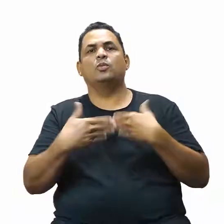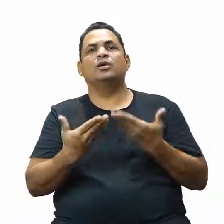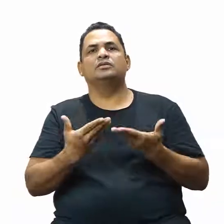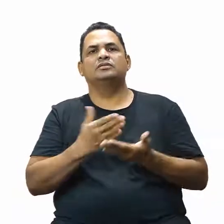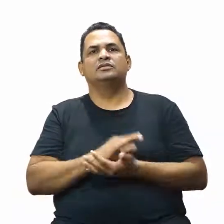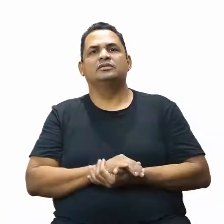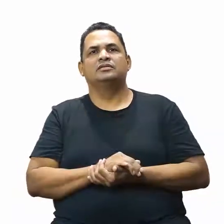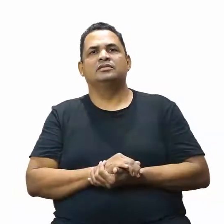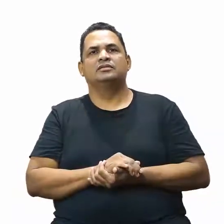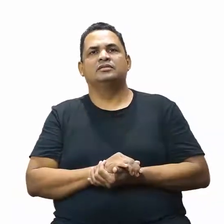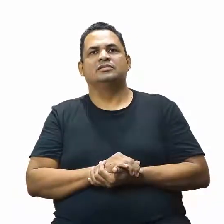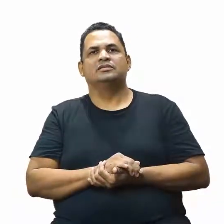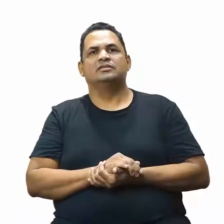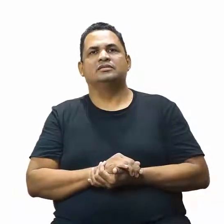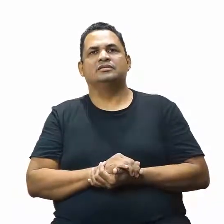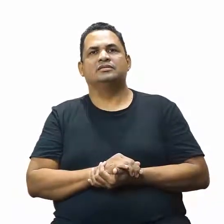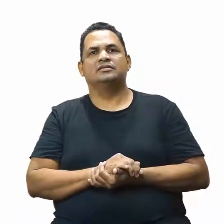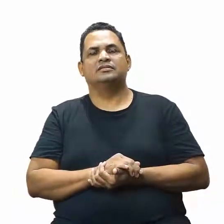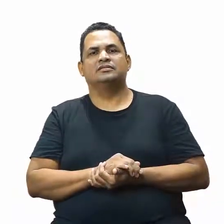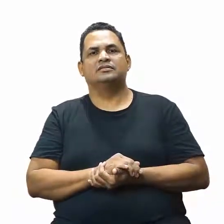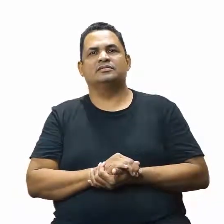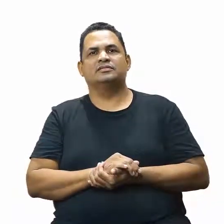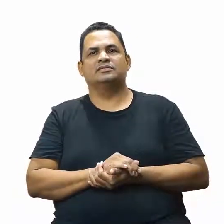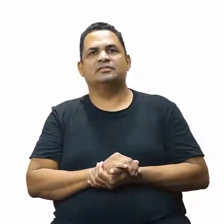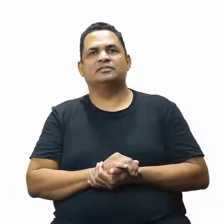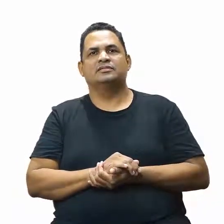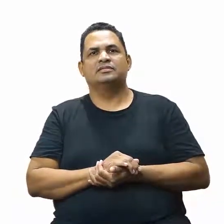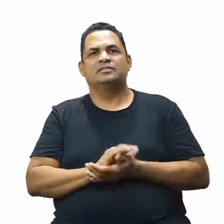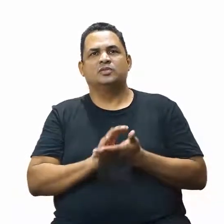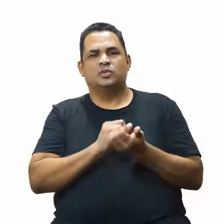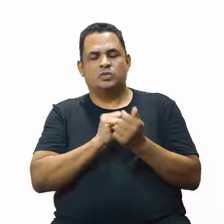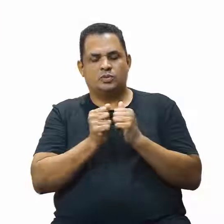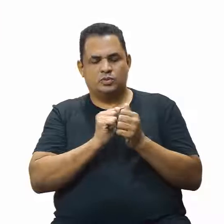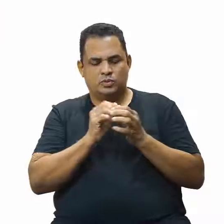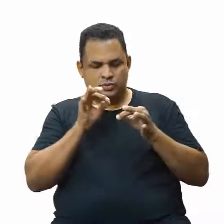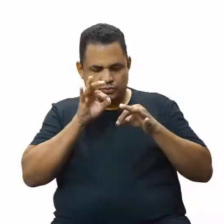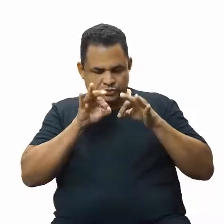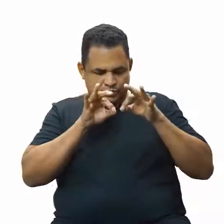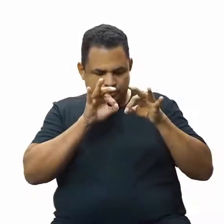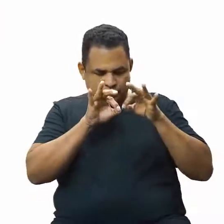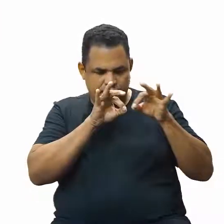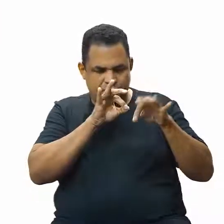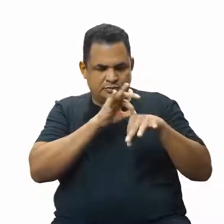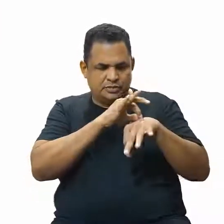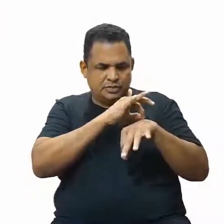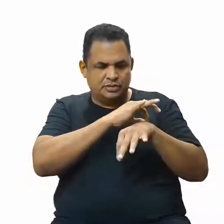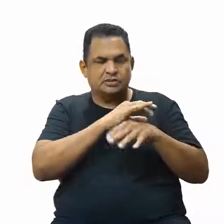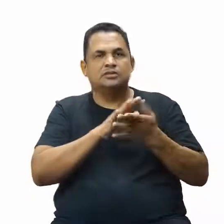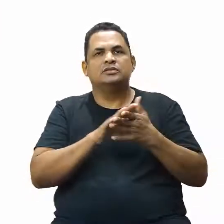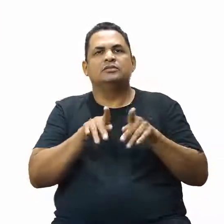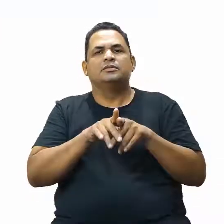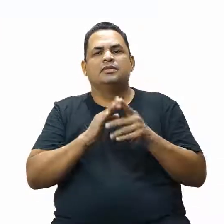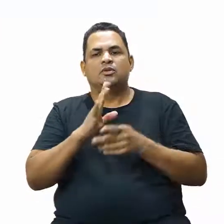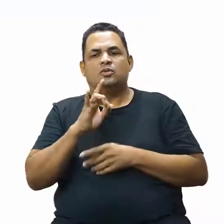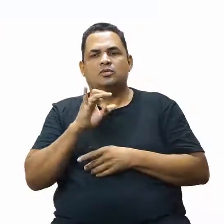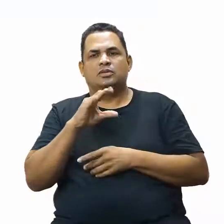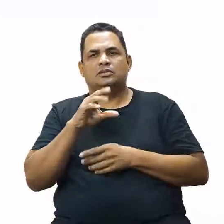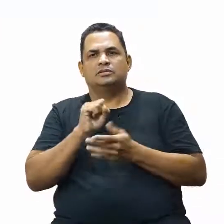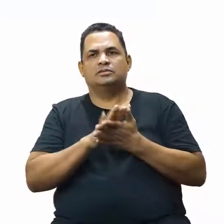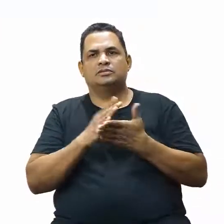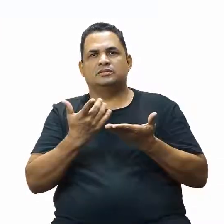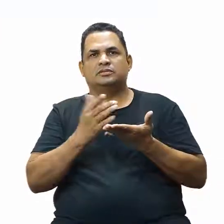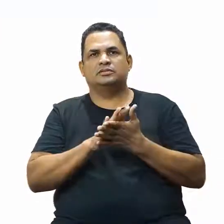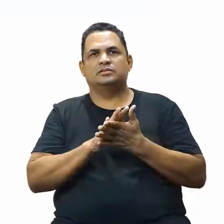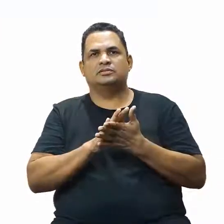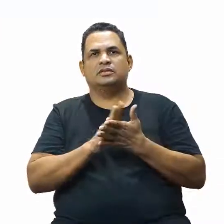professor? Vamos iniciar aqui, ó, com controle de formigas e controle de cupins. Para essa aula, nós